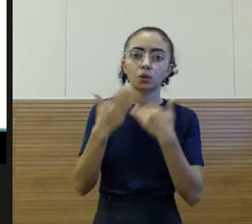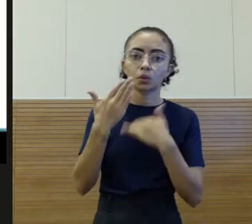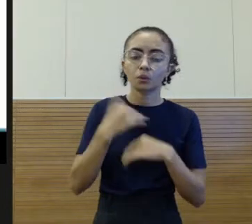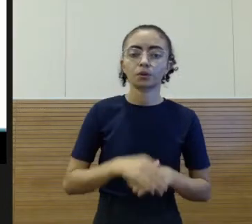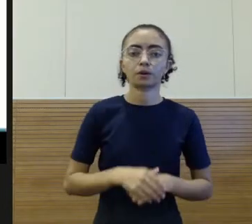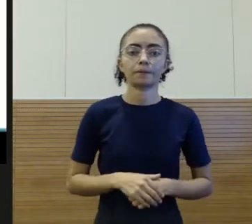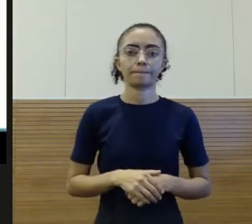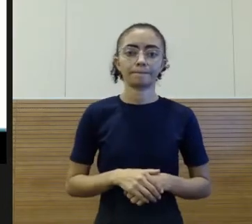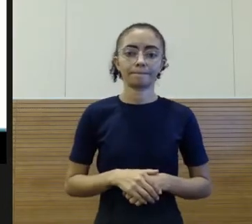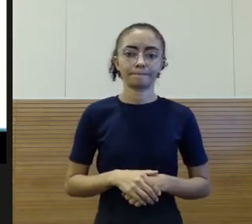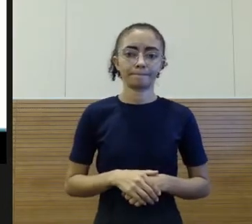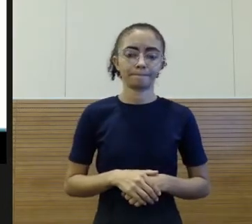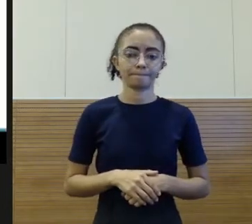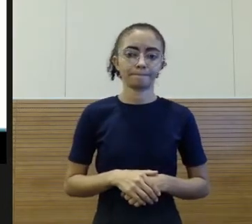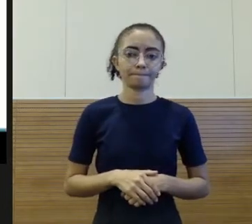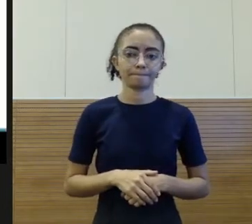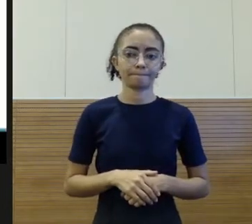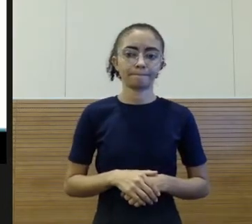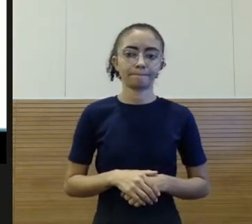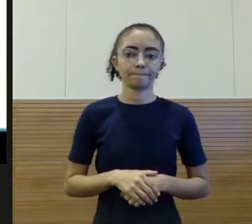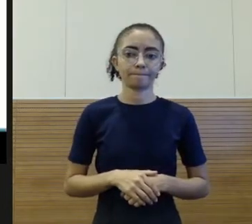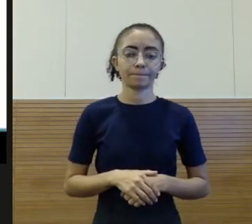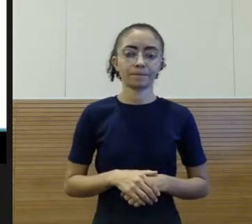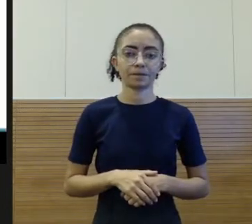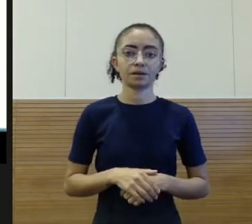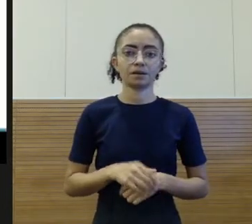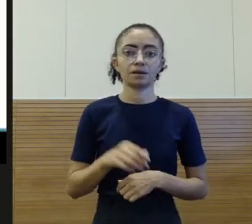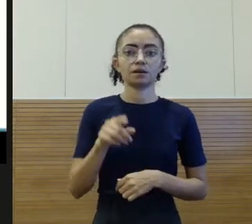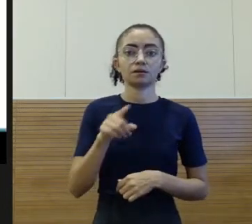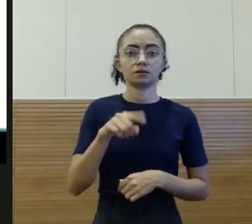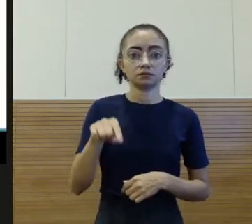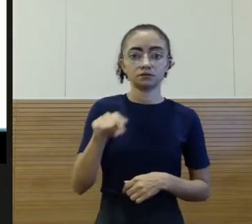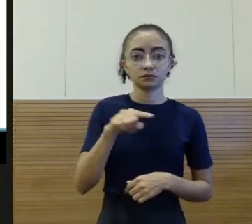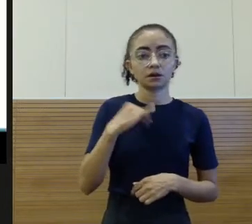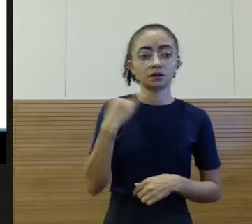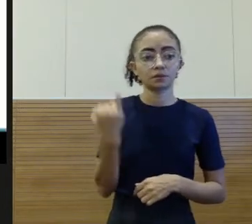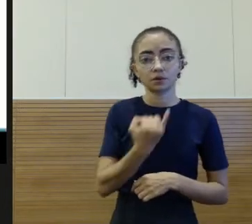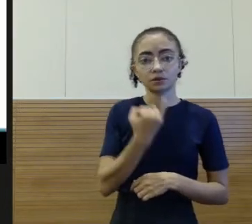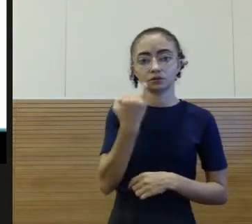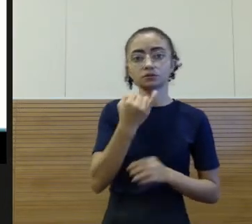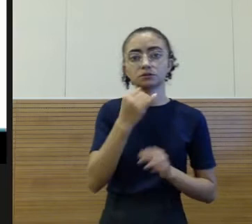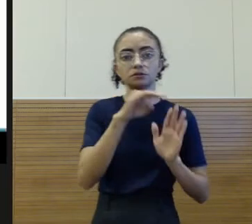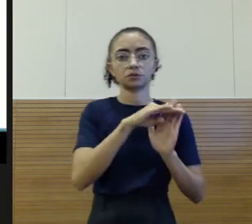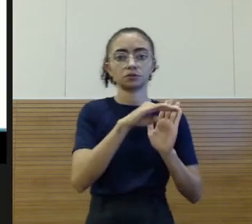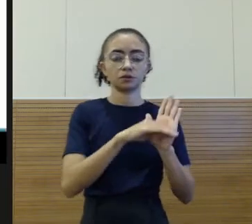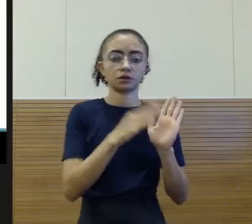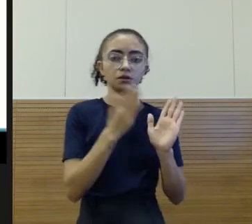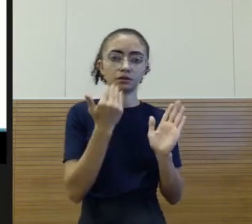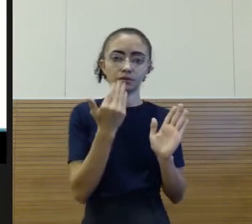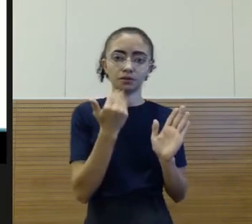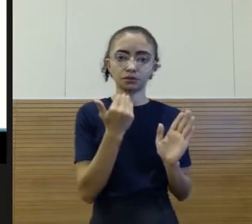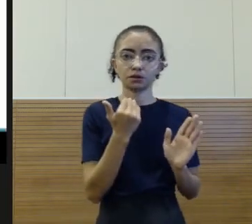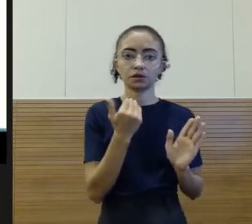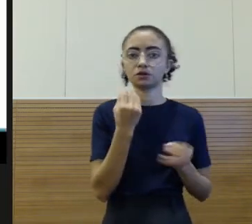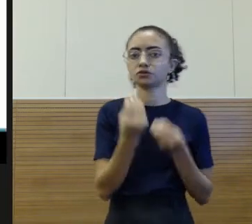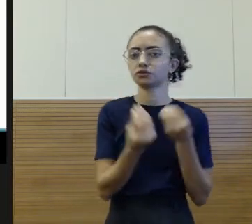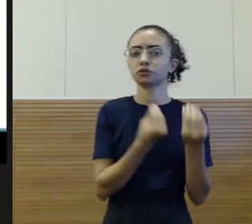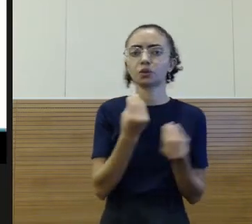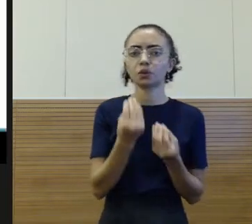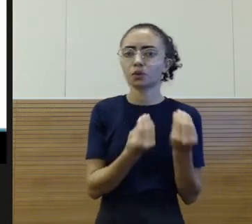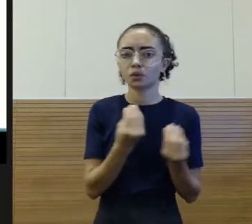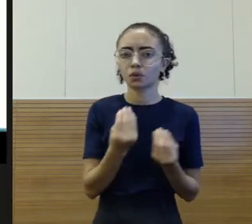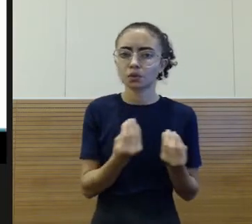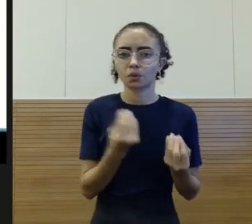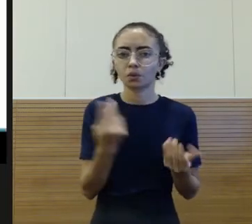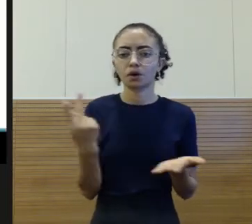a segunda Conferência Internacional de Nutrição e que se volta a renovar a importância dos guias alimentares e o que nos diz como